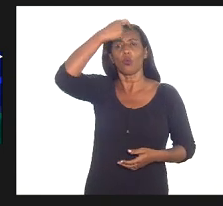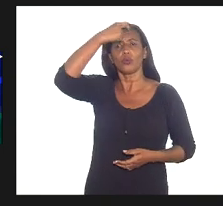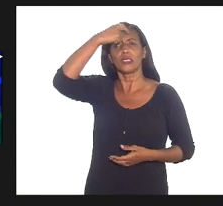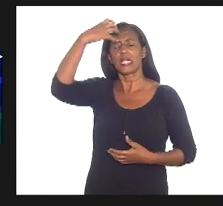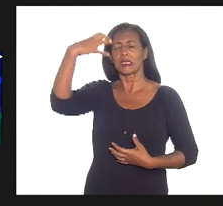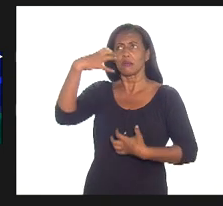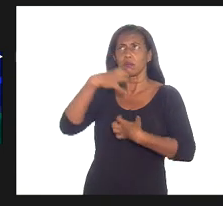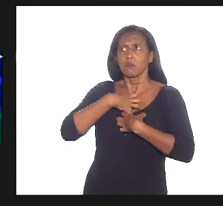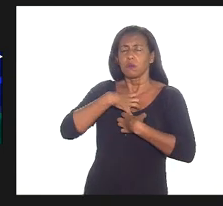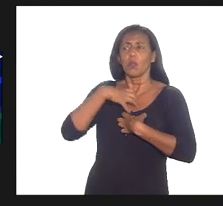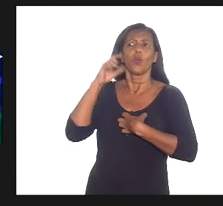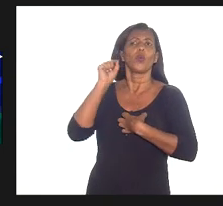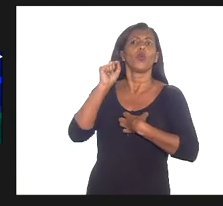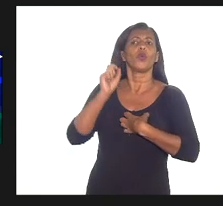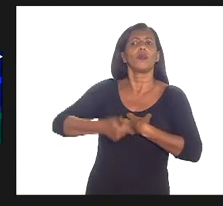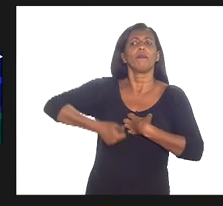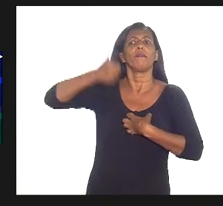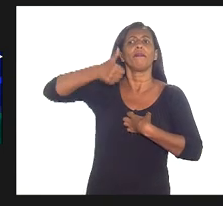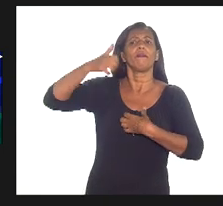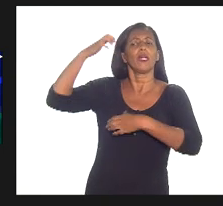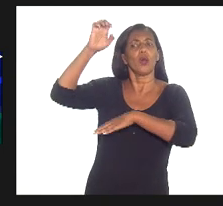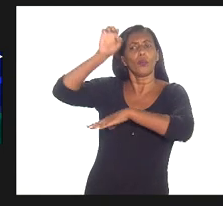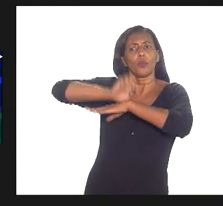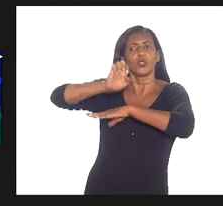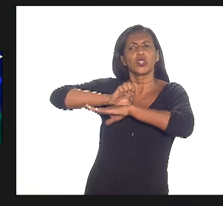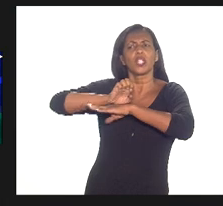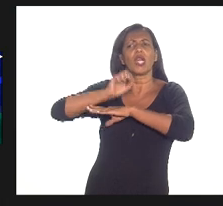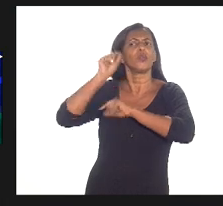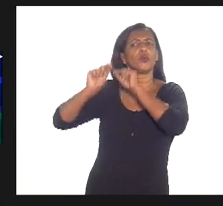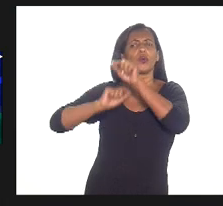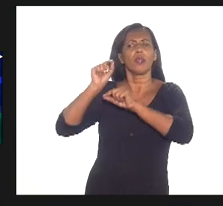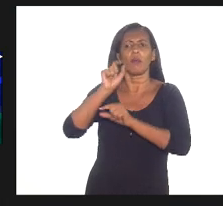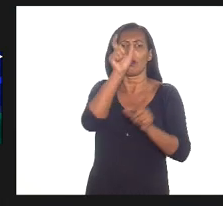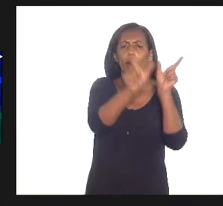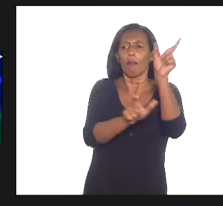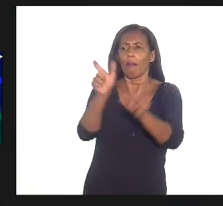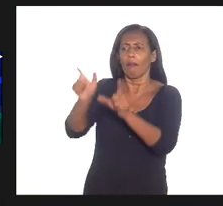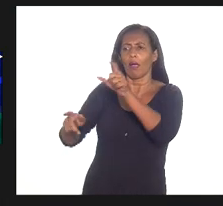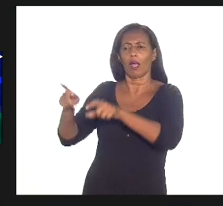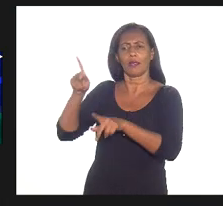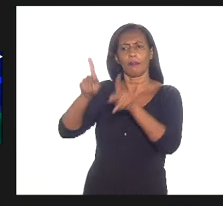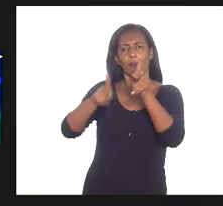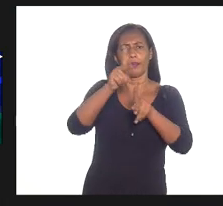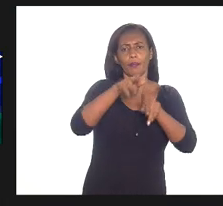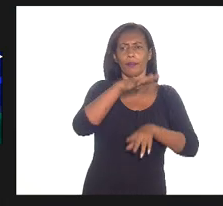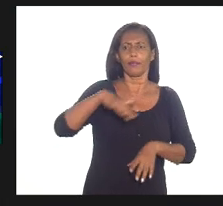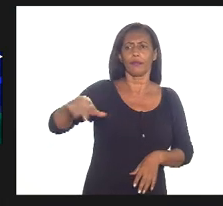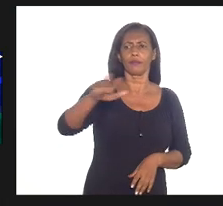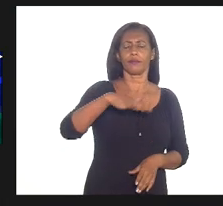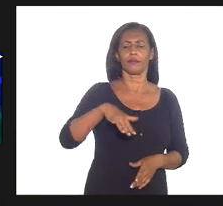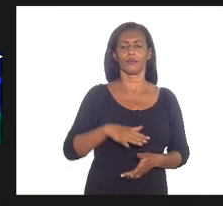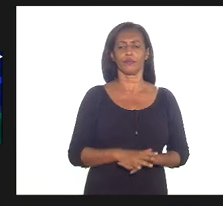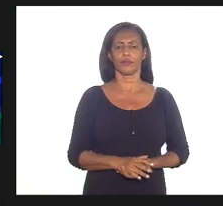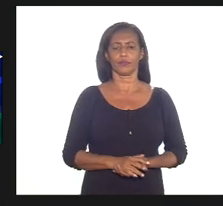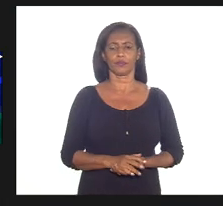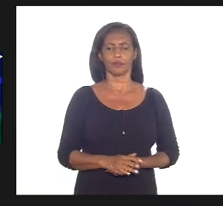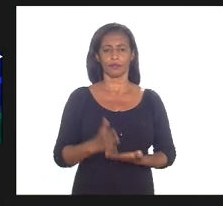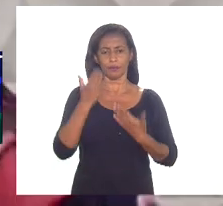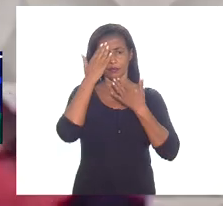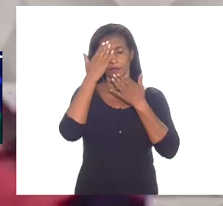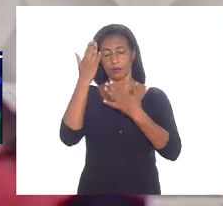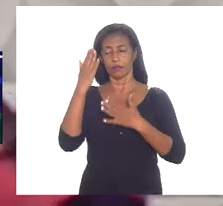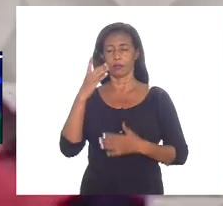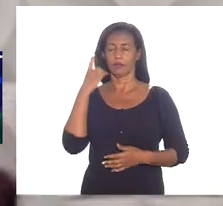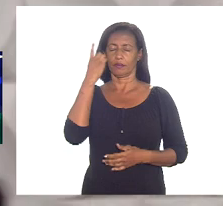aquilo que é melhor para o nosso estado aqui que é melhor para nossa população Muito obrigado E agradecendo a